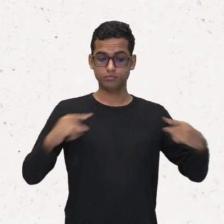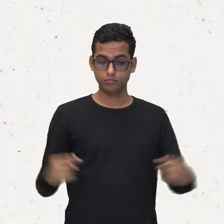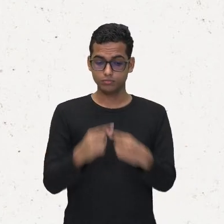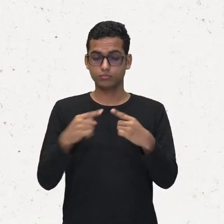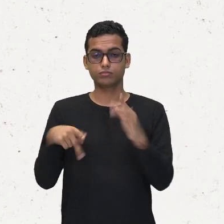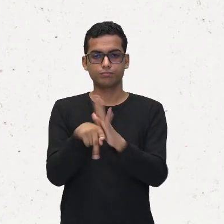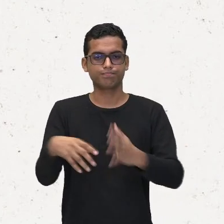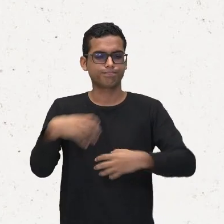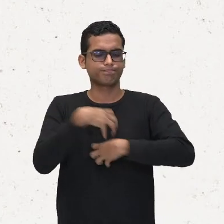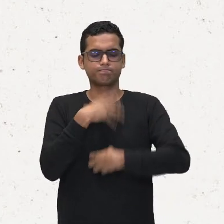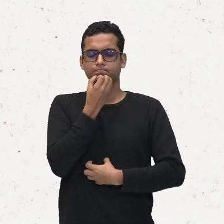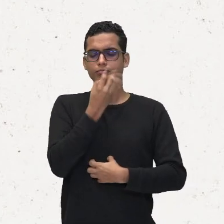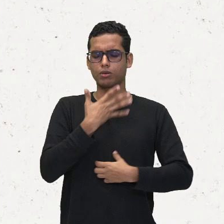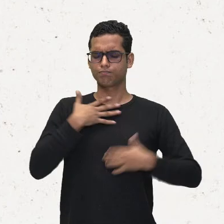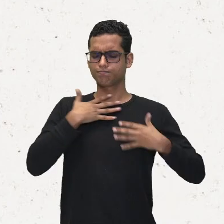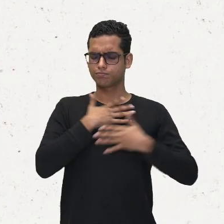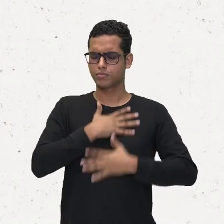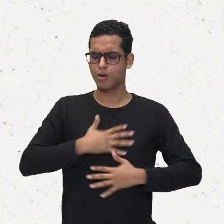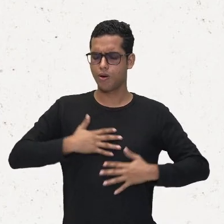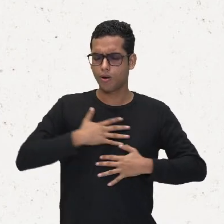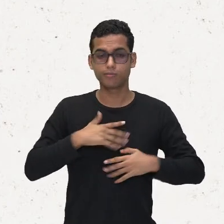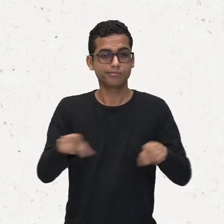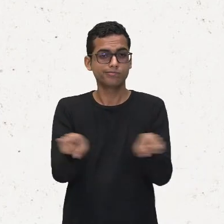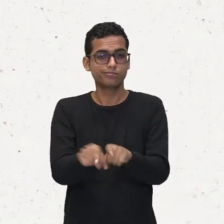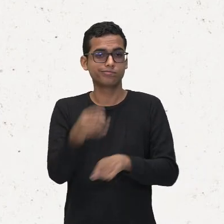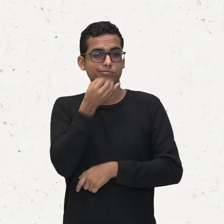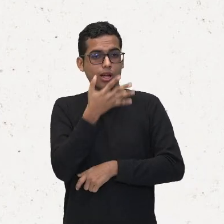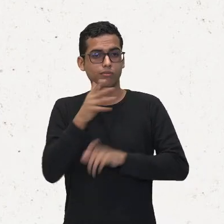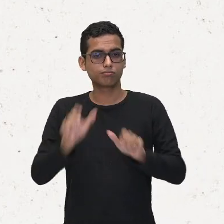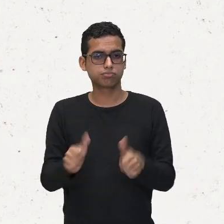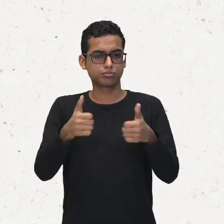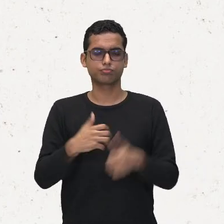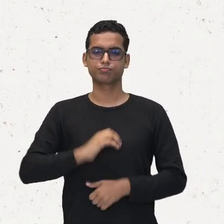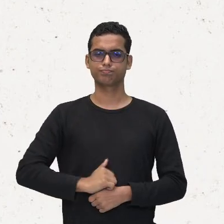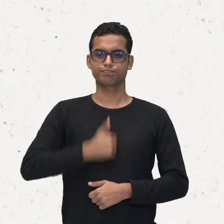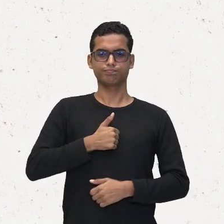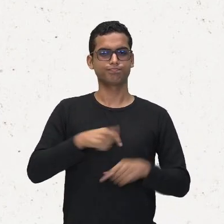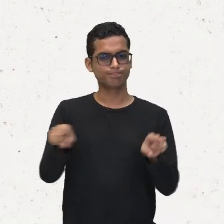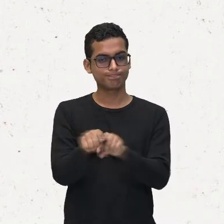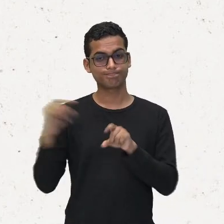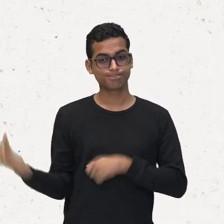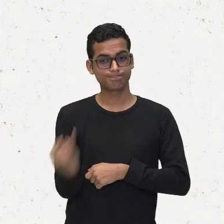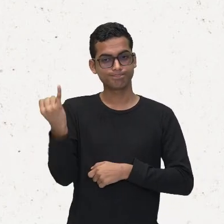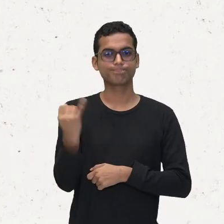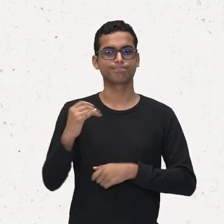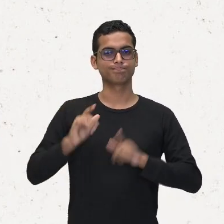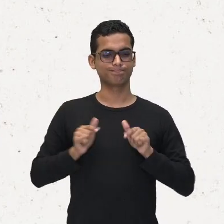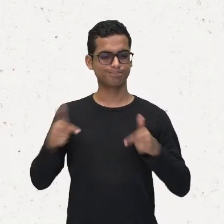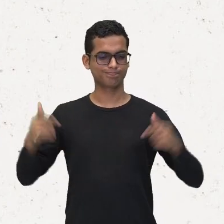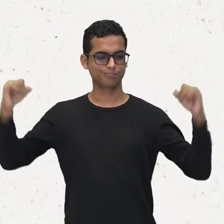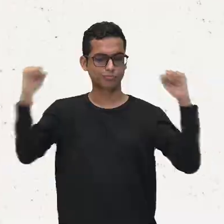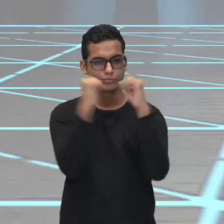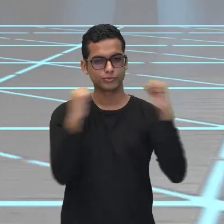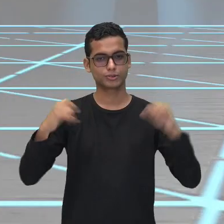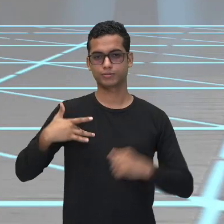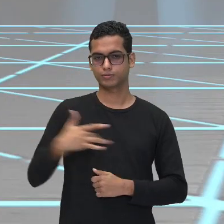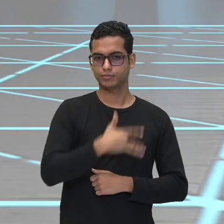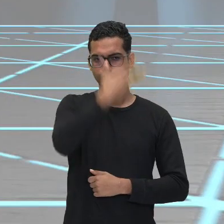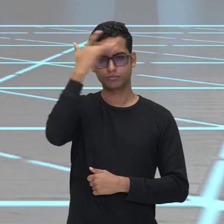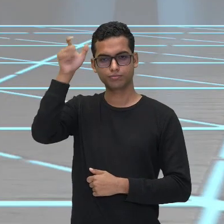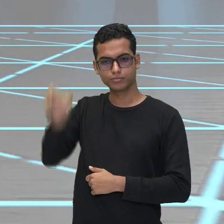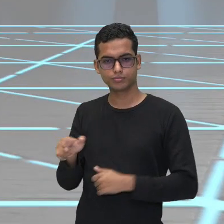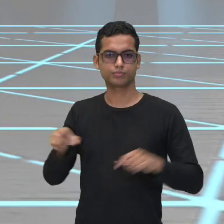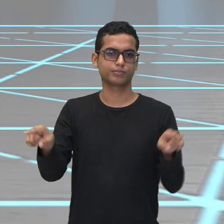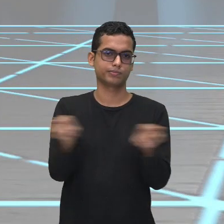sensação de bem-estar. Então, vejam como é importante a atividade física para a saúde do indivíduo. Prosseguindo aqui